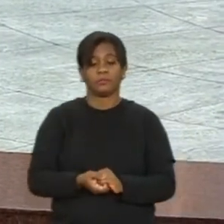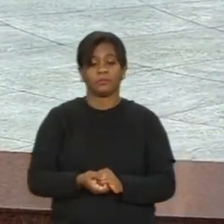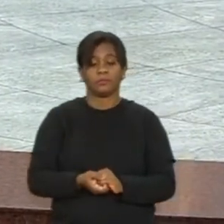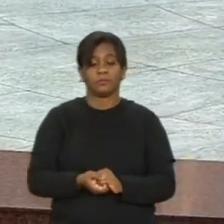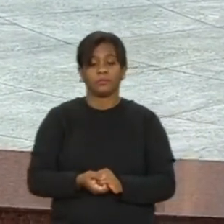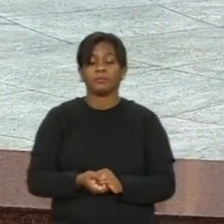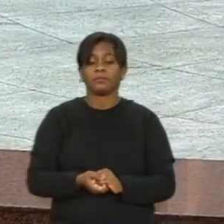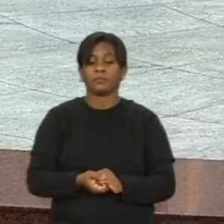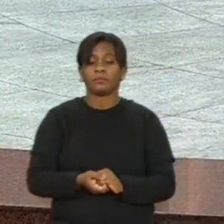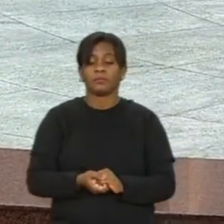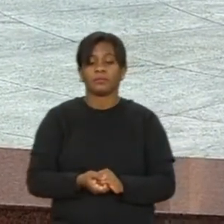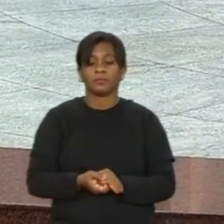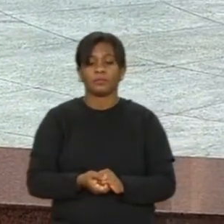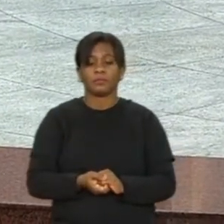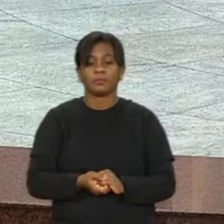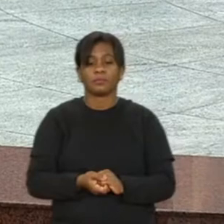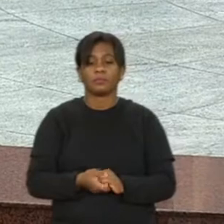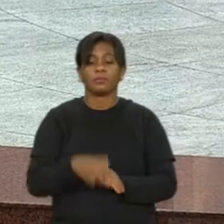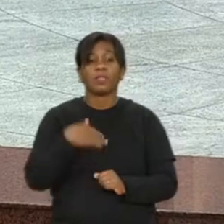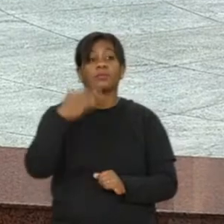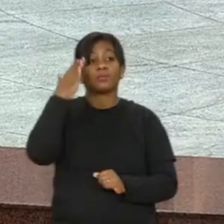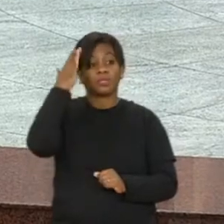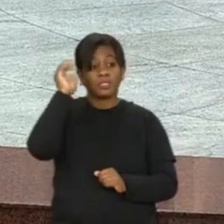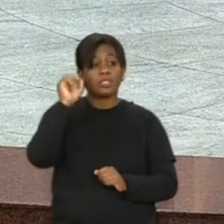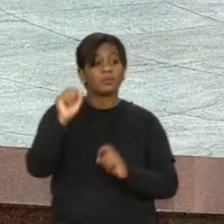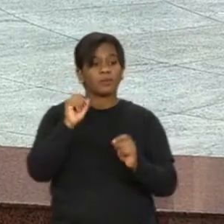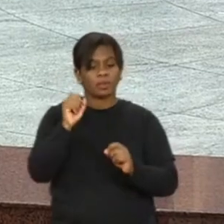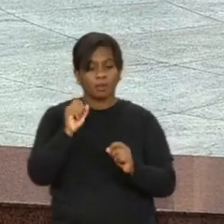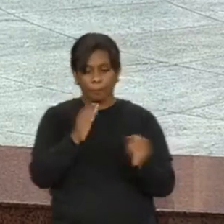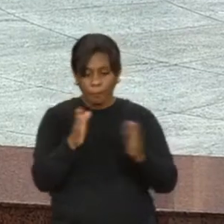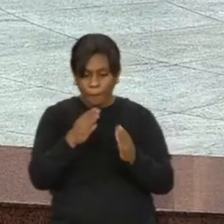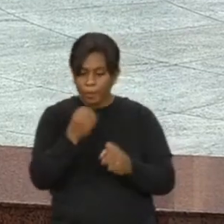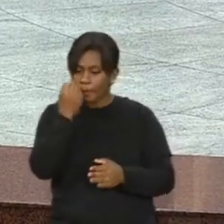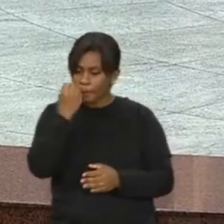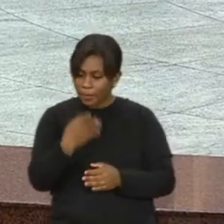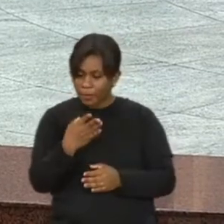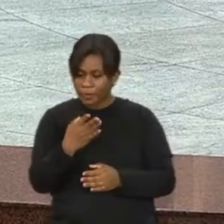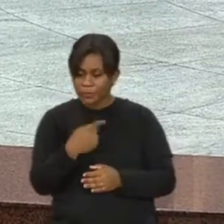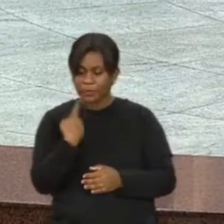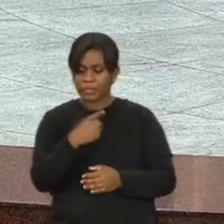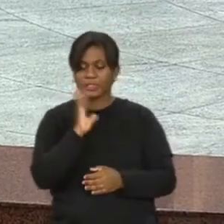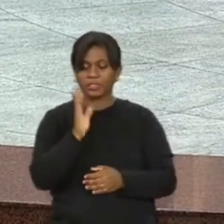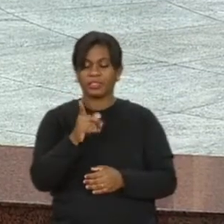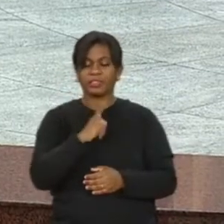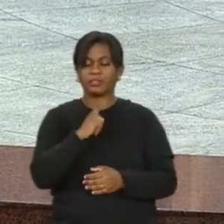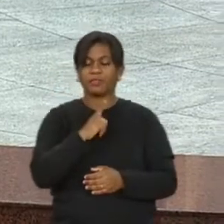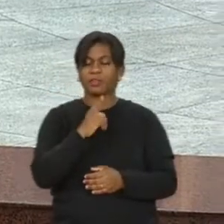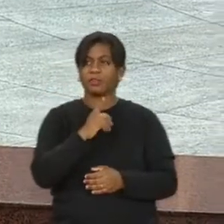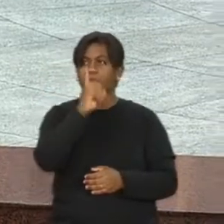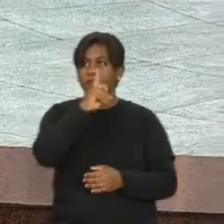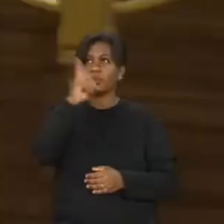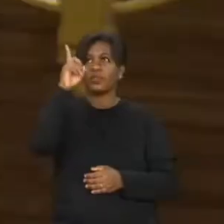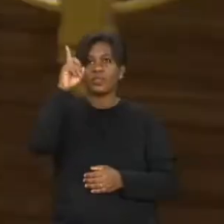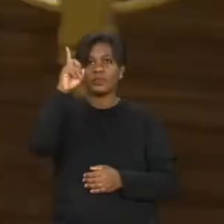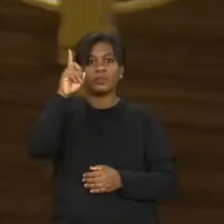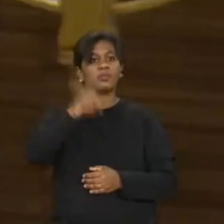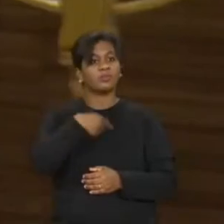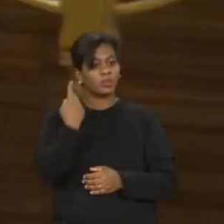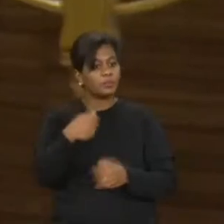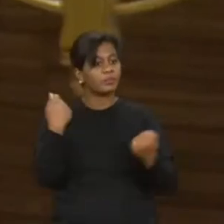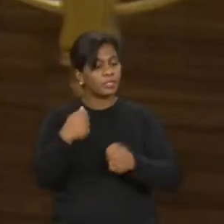Eu sei que os momentos bons que nós já tivemos com Deus, nós temos que lembrar